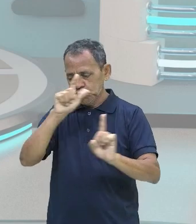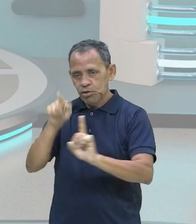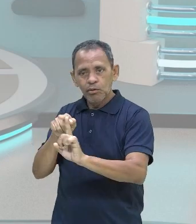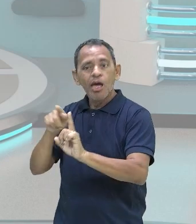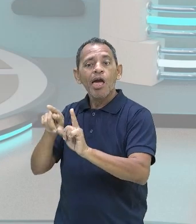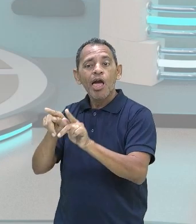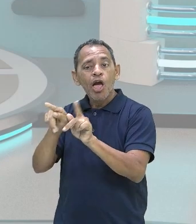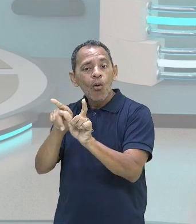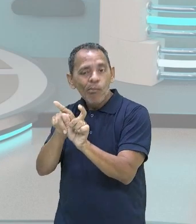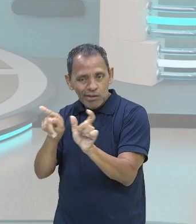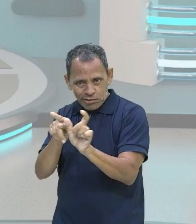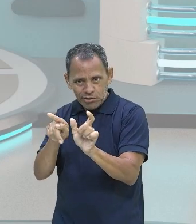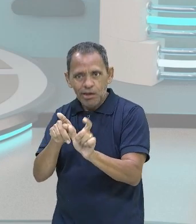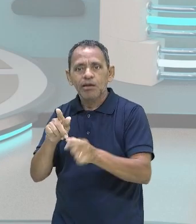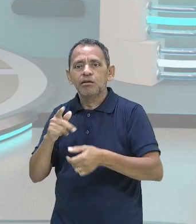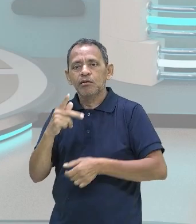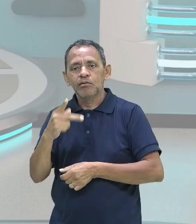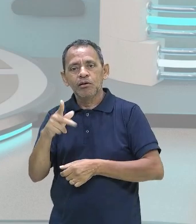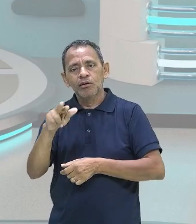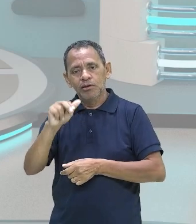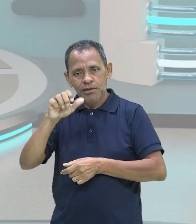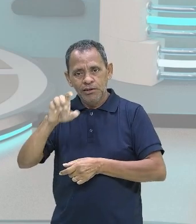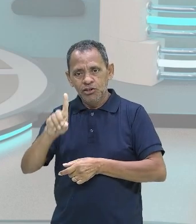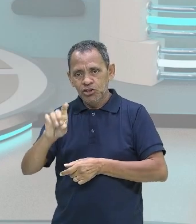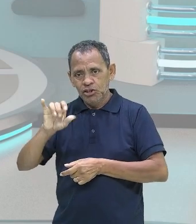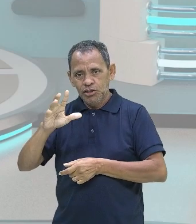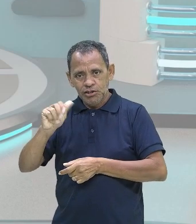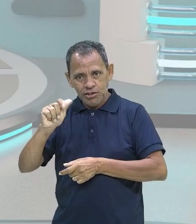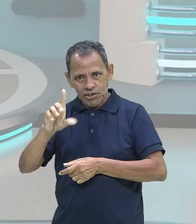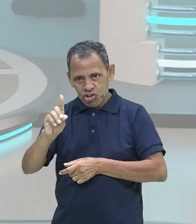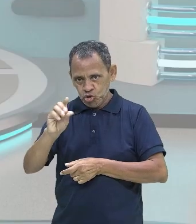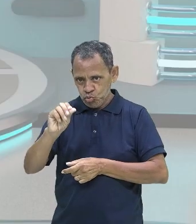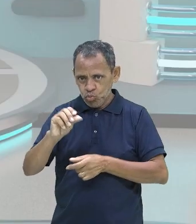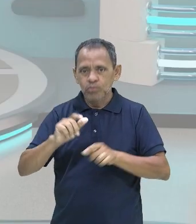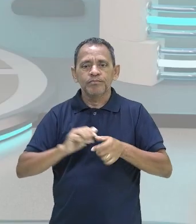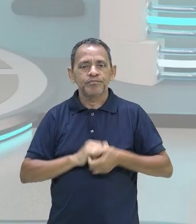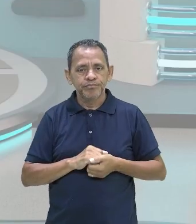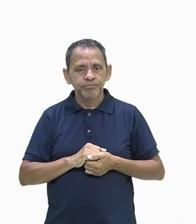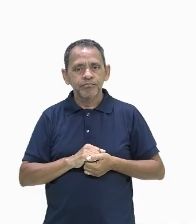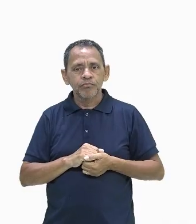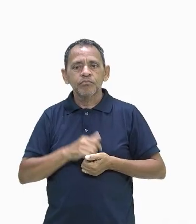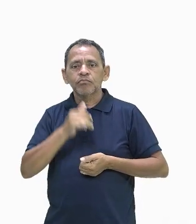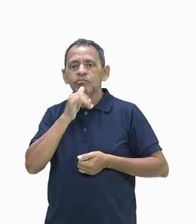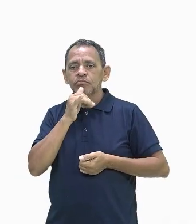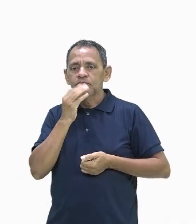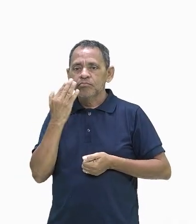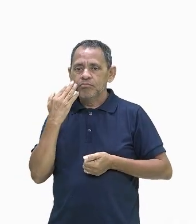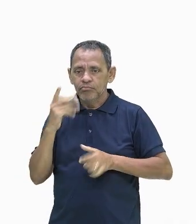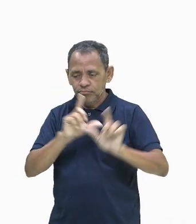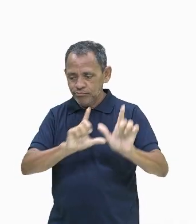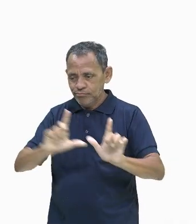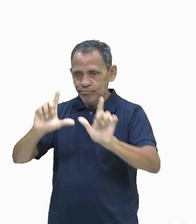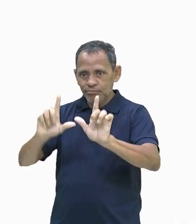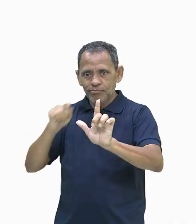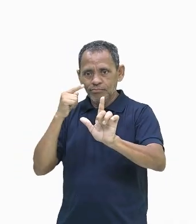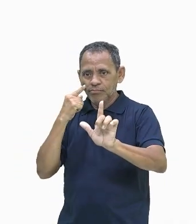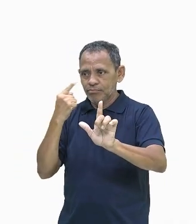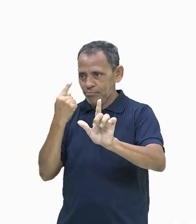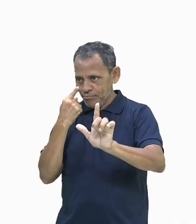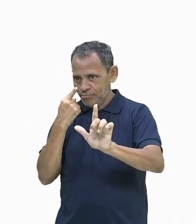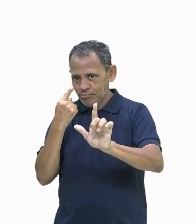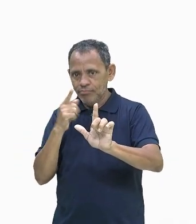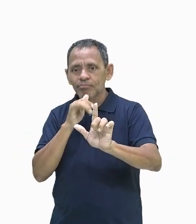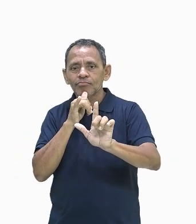as orações sem o sujeito, tá bom? Então, para exemplificar, vamos aí na nossa cartela observar o nosso primeiro